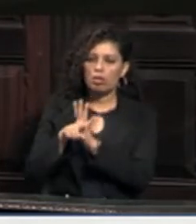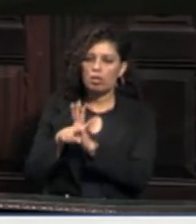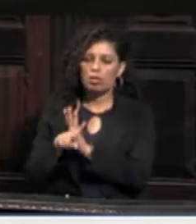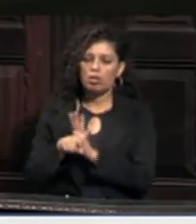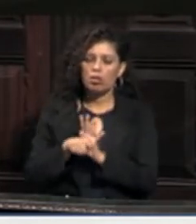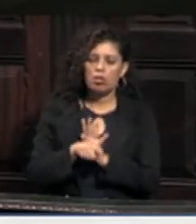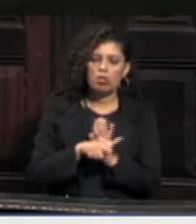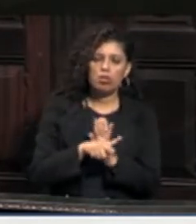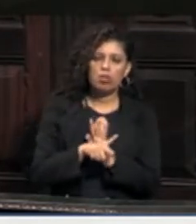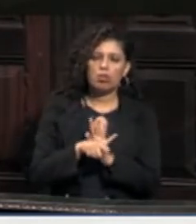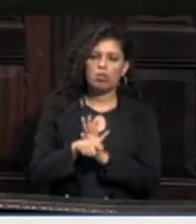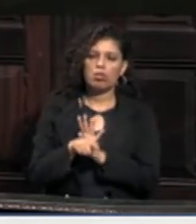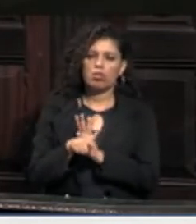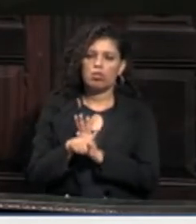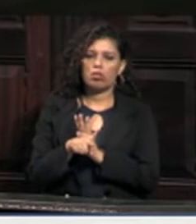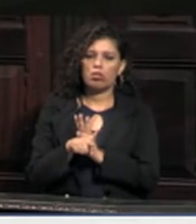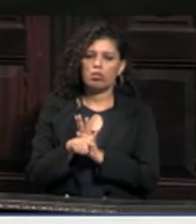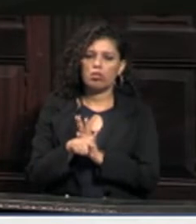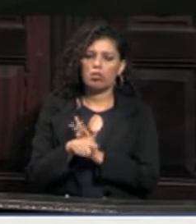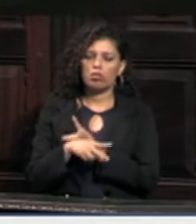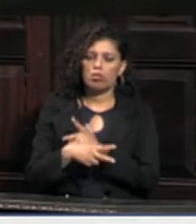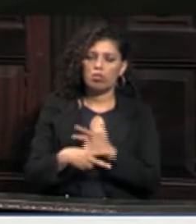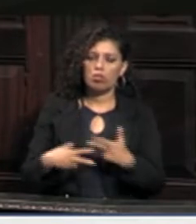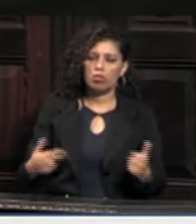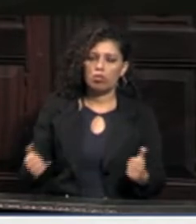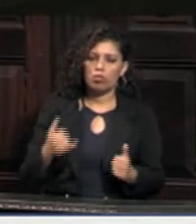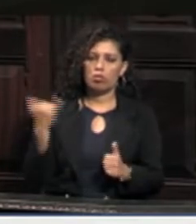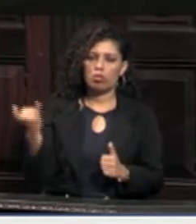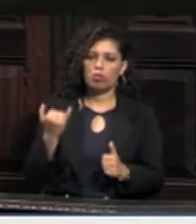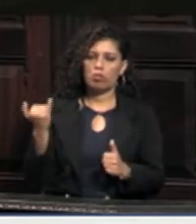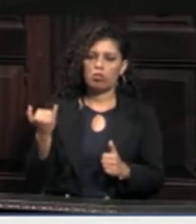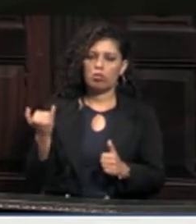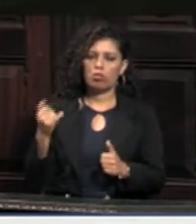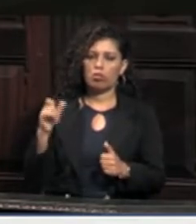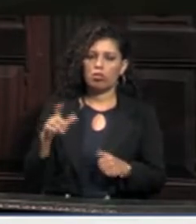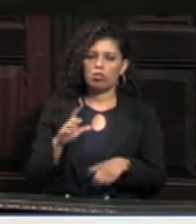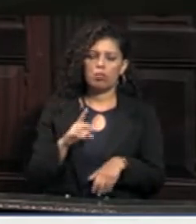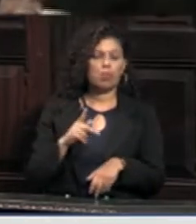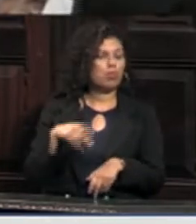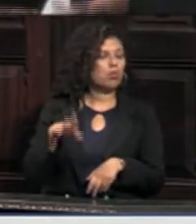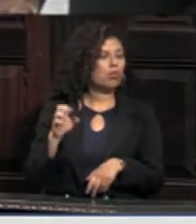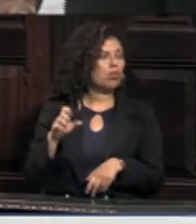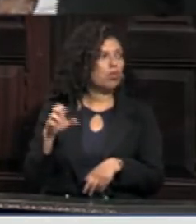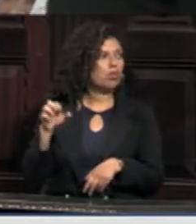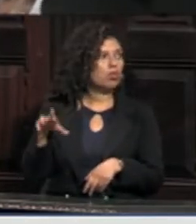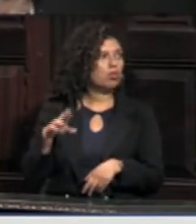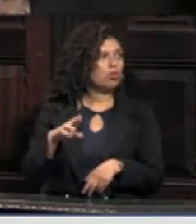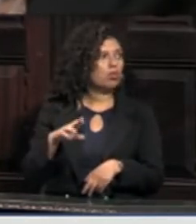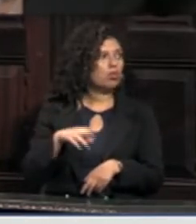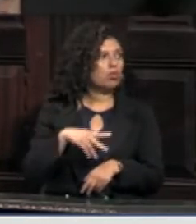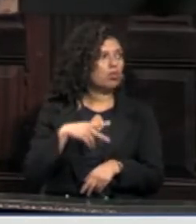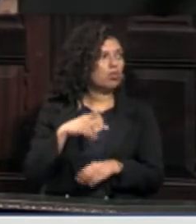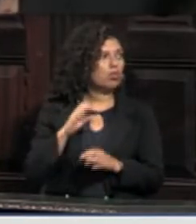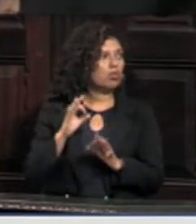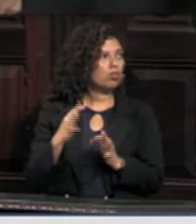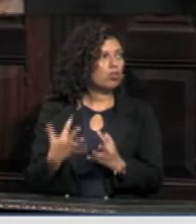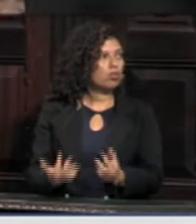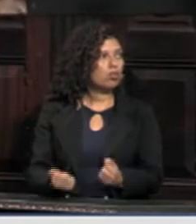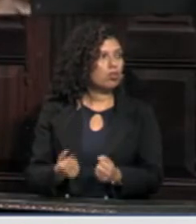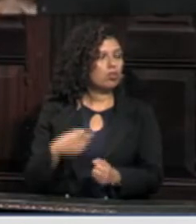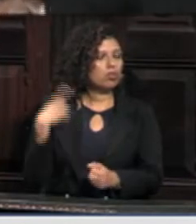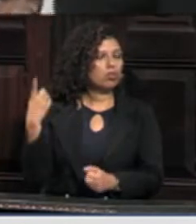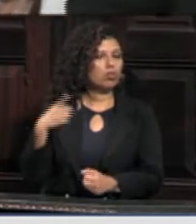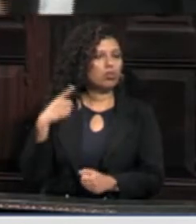magnética, que fica sendo a excepcionalidade. É o parecer. Pela Comissão de Saúde, deputado